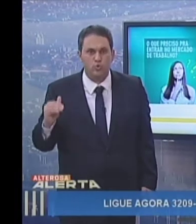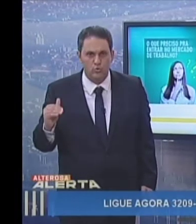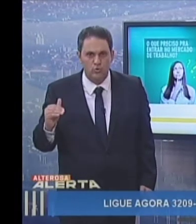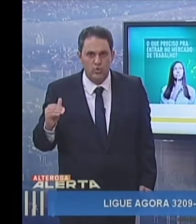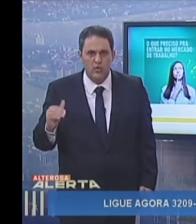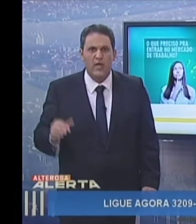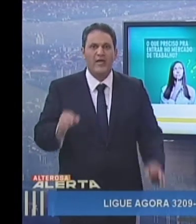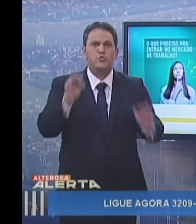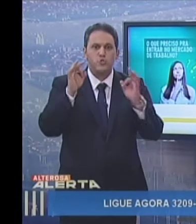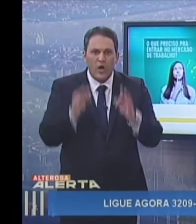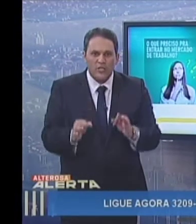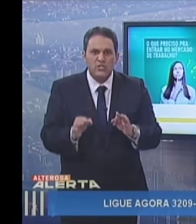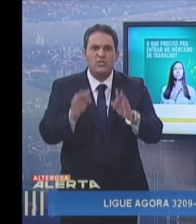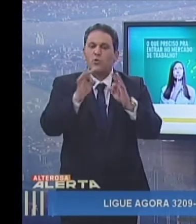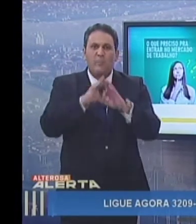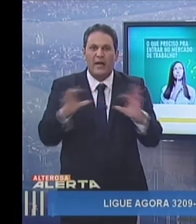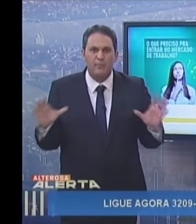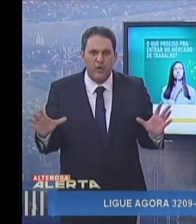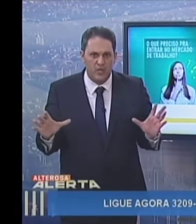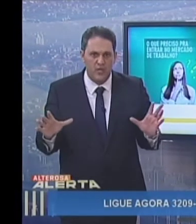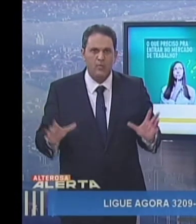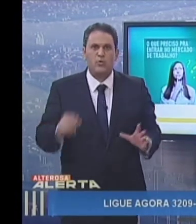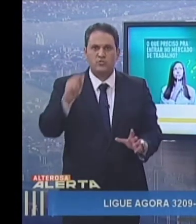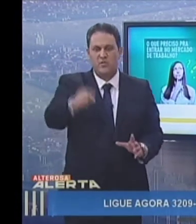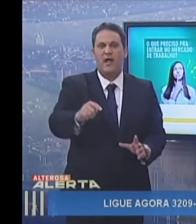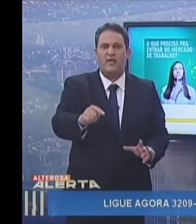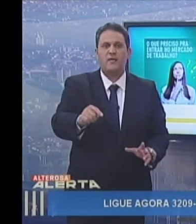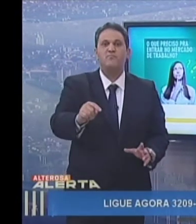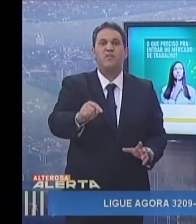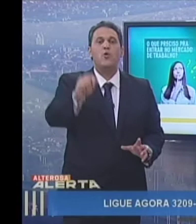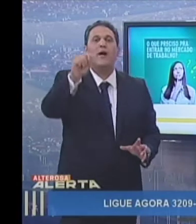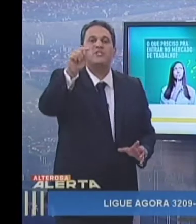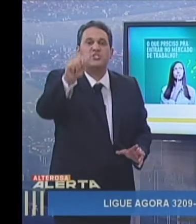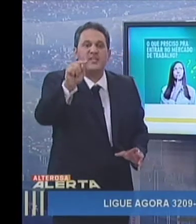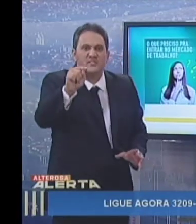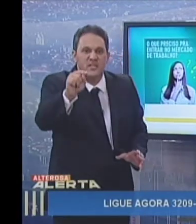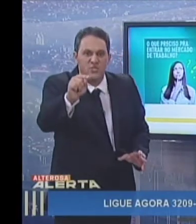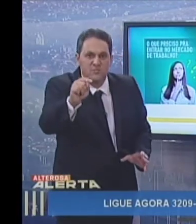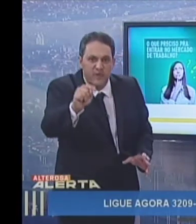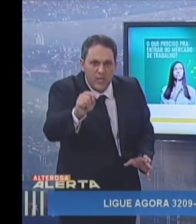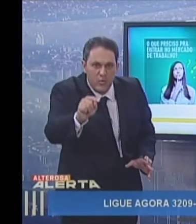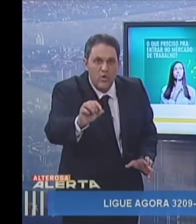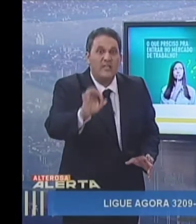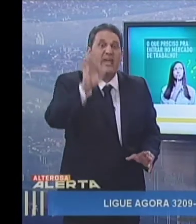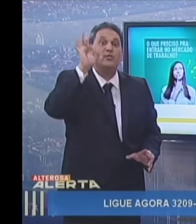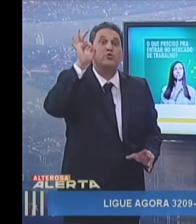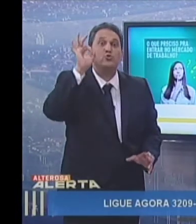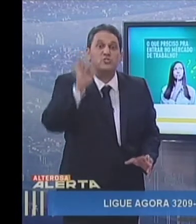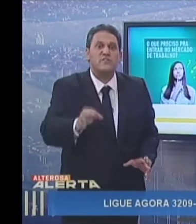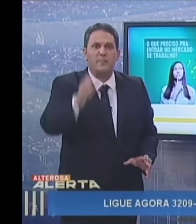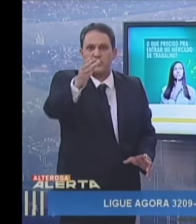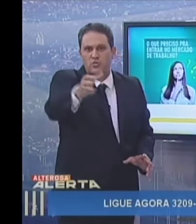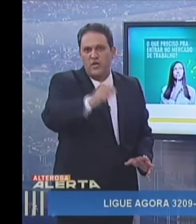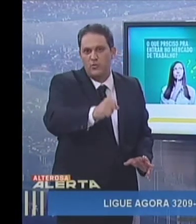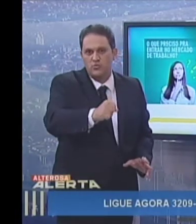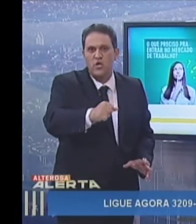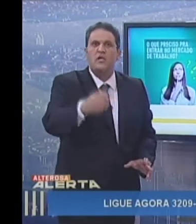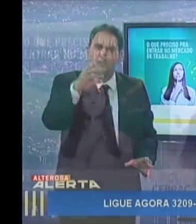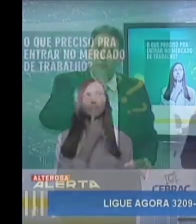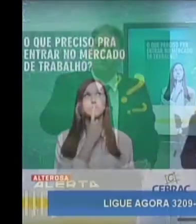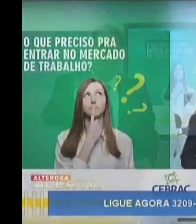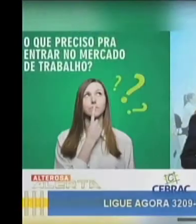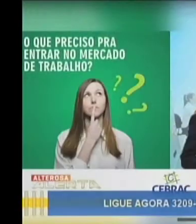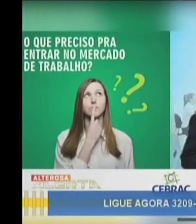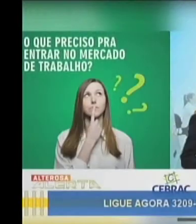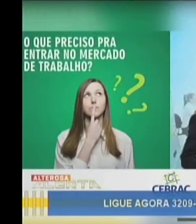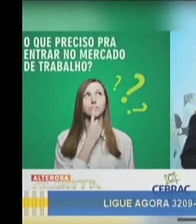no curso todo. É a sorte que não para por aí. Porque o SEBRAC tem uma agência de emprego que é exclusiva para os seus alunos